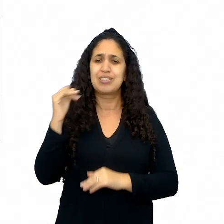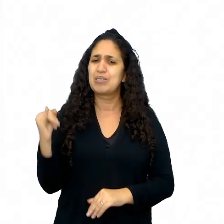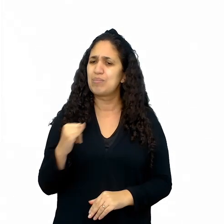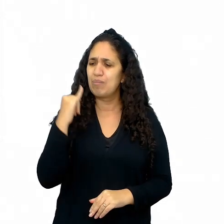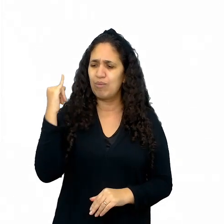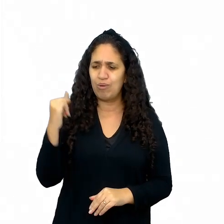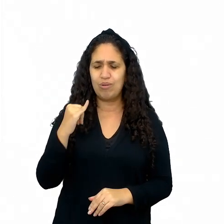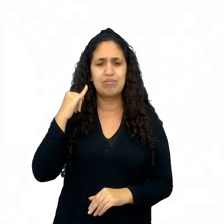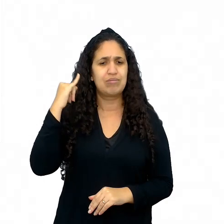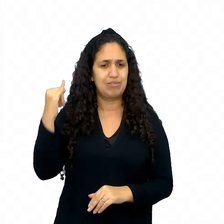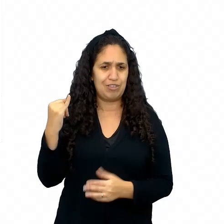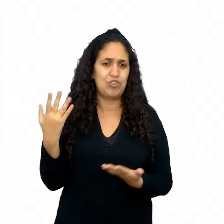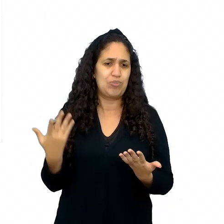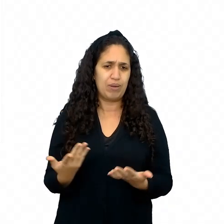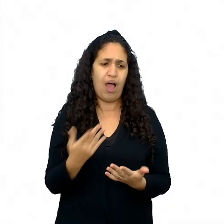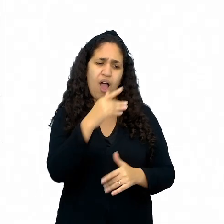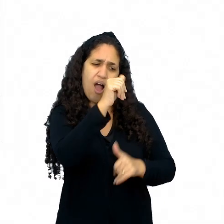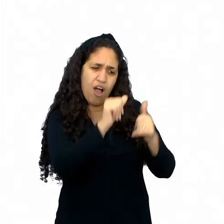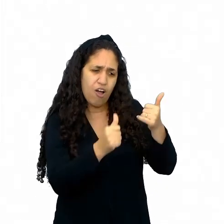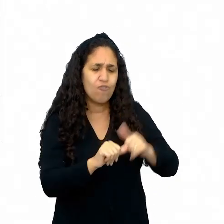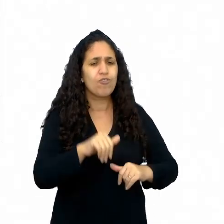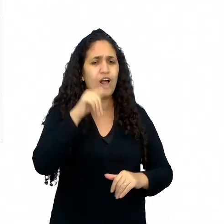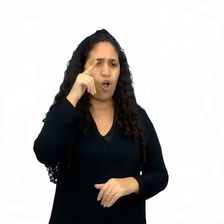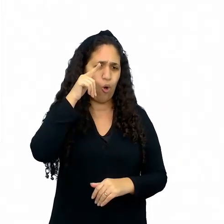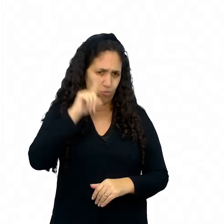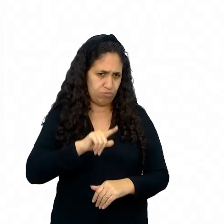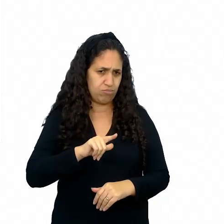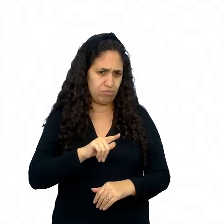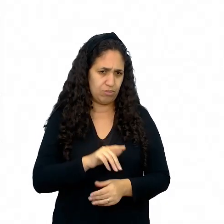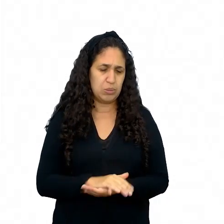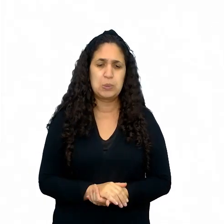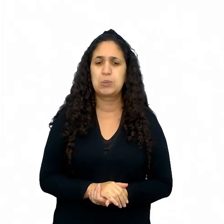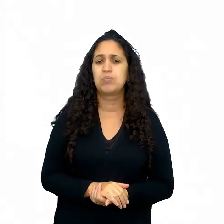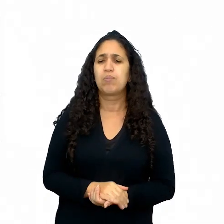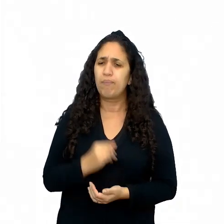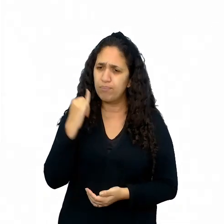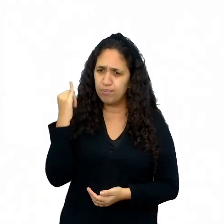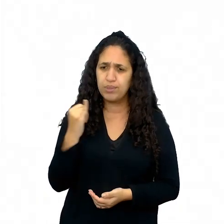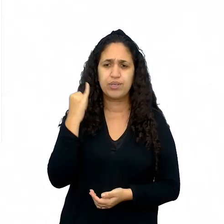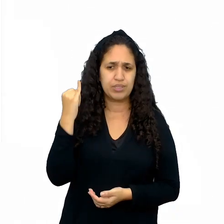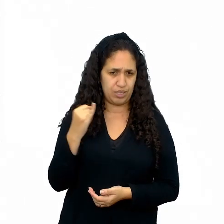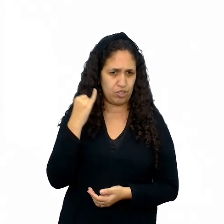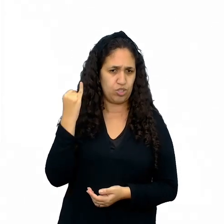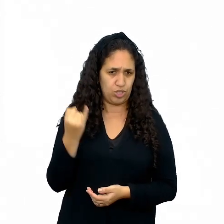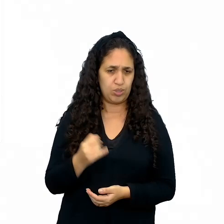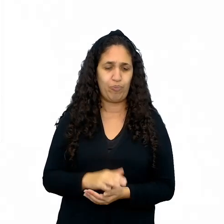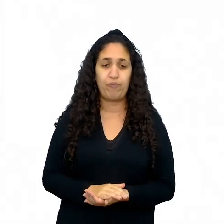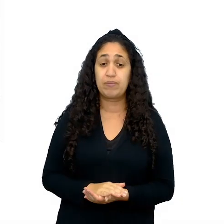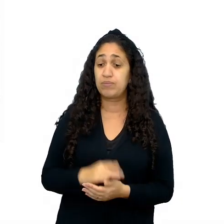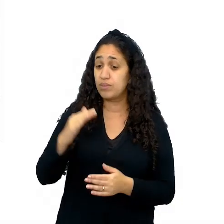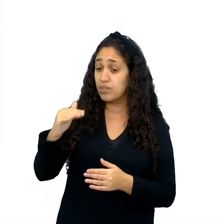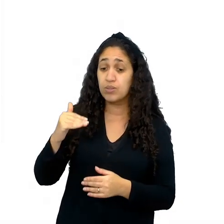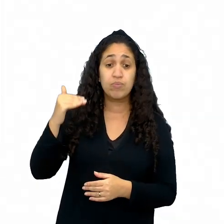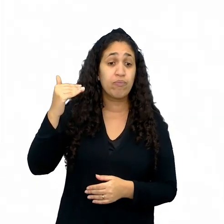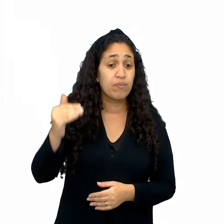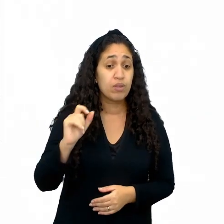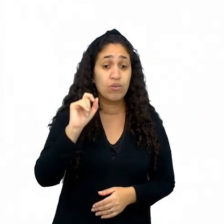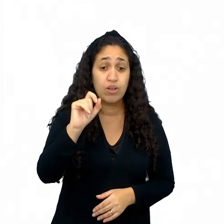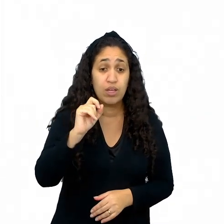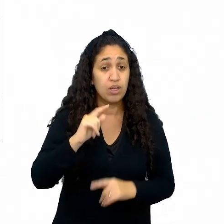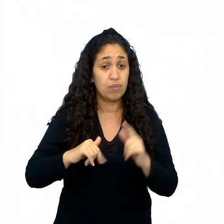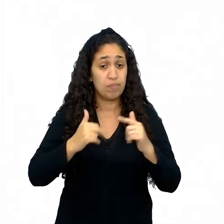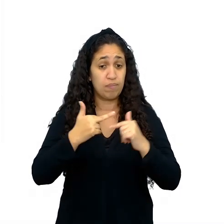consigamos avaliar esse processo de desenvolvimento da habilidade. Essencial, né? Além disso, o material